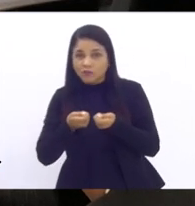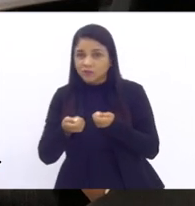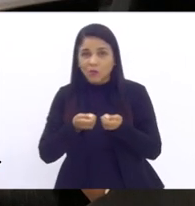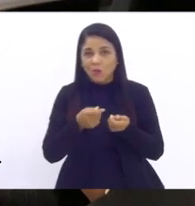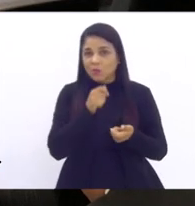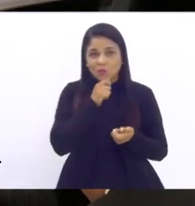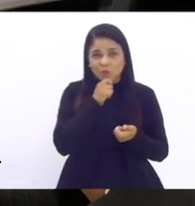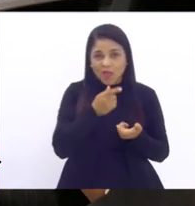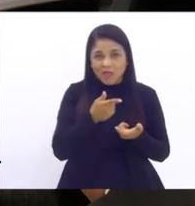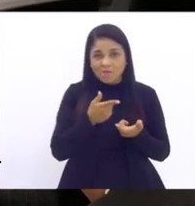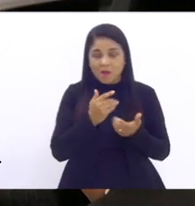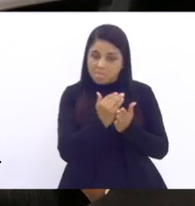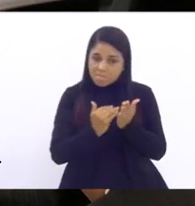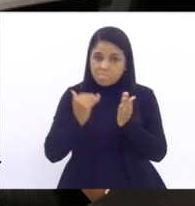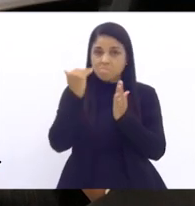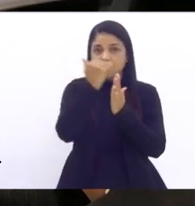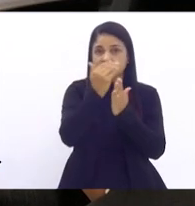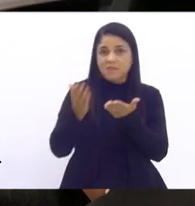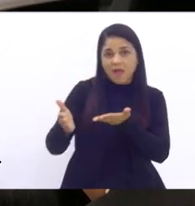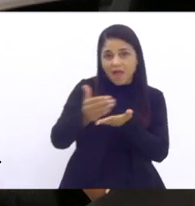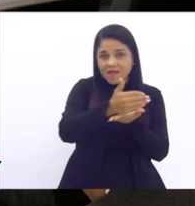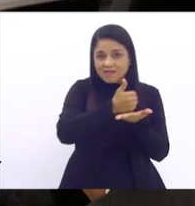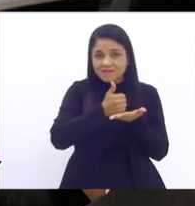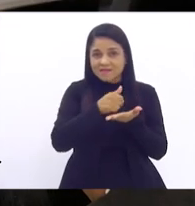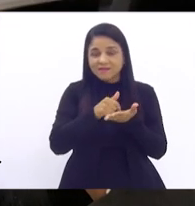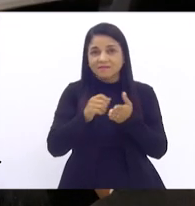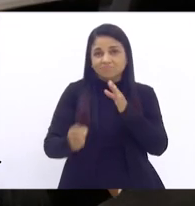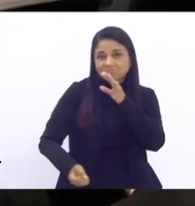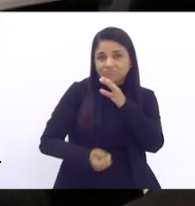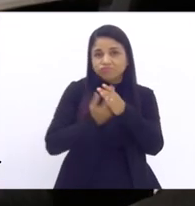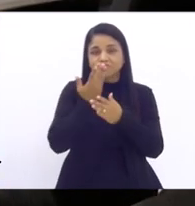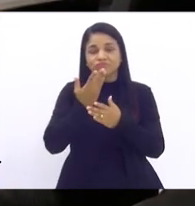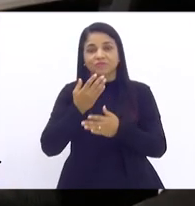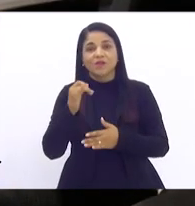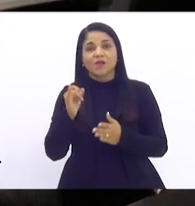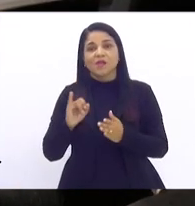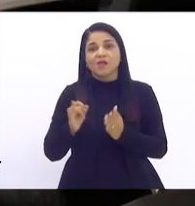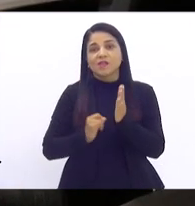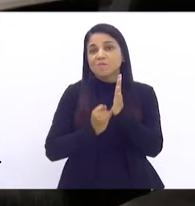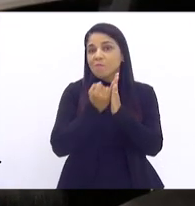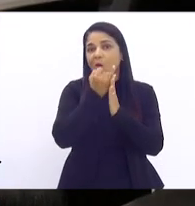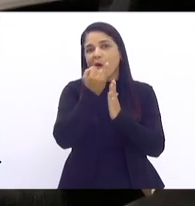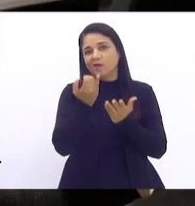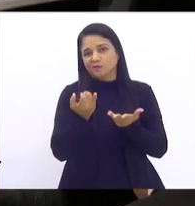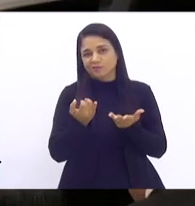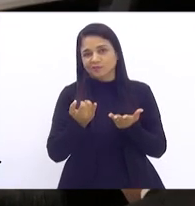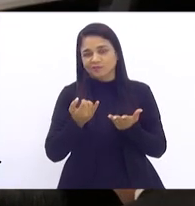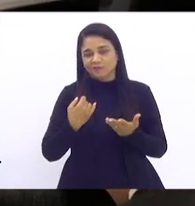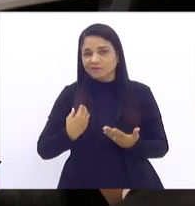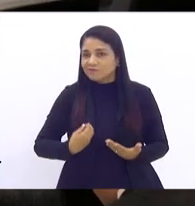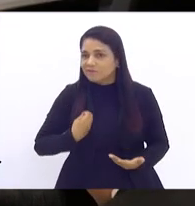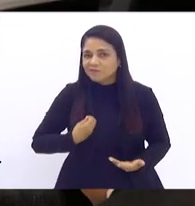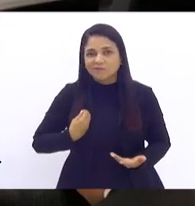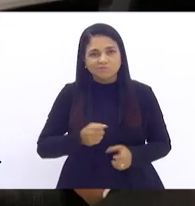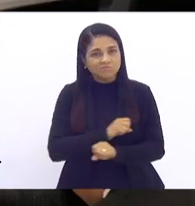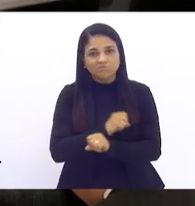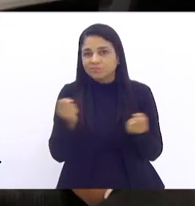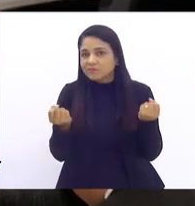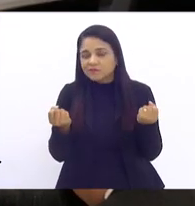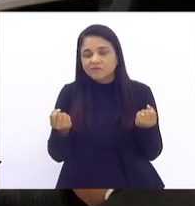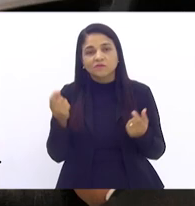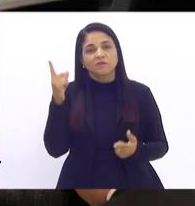a receita né E tá aí todo dia uma ideia nova de criar impostos e nós estamos convivendo com isso e é muito